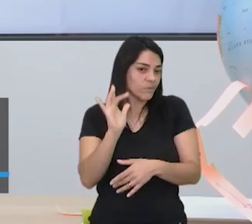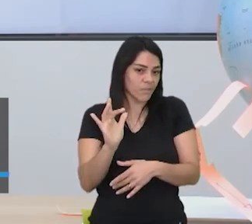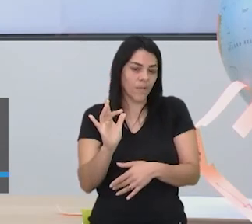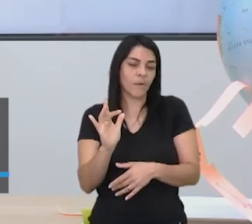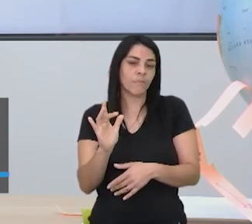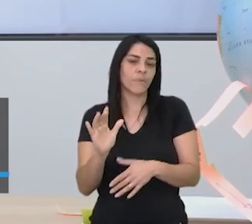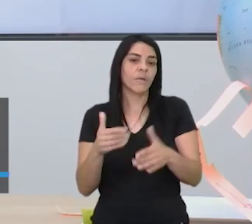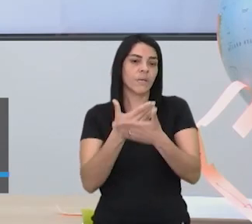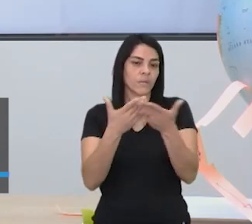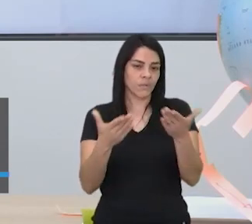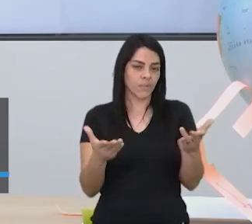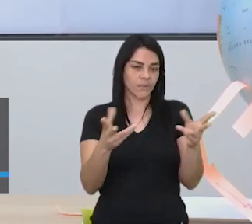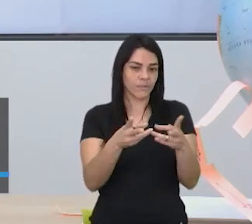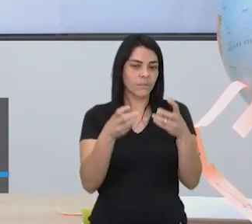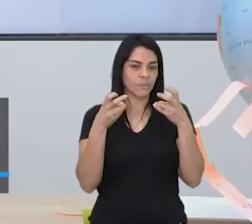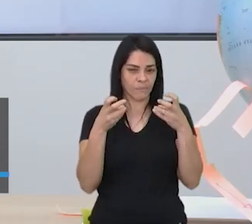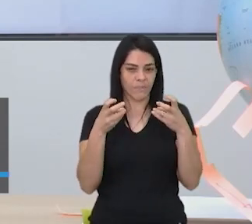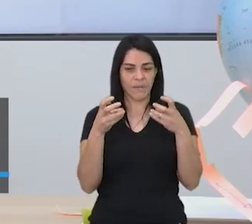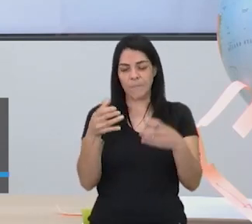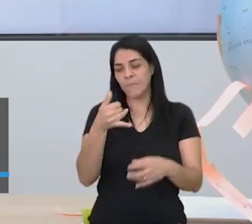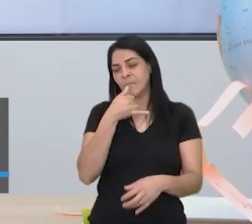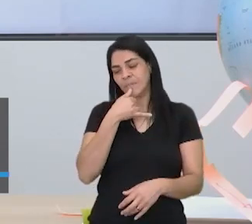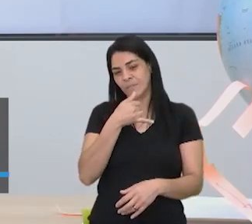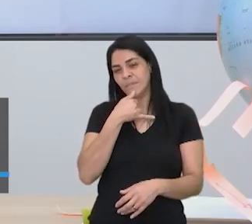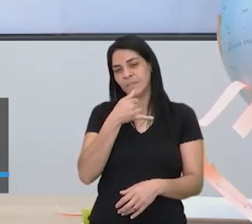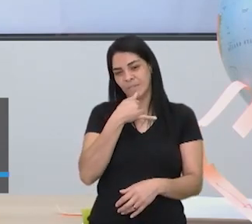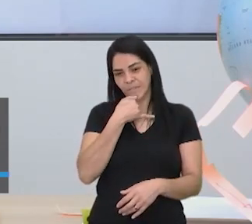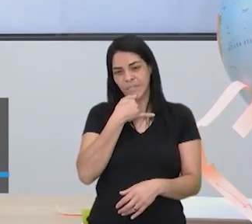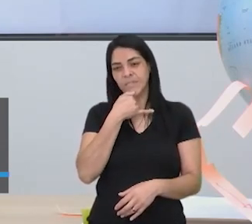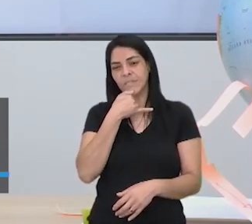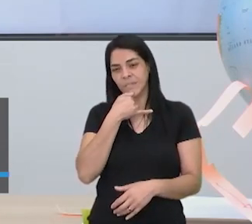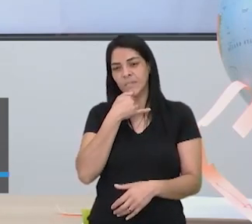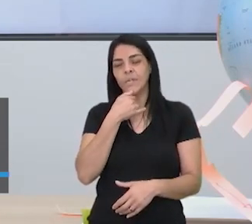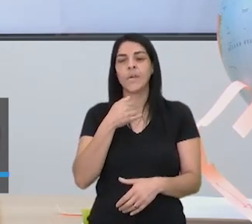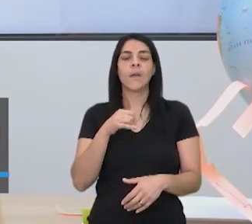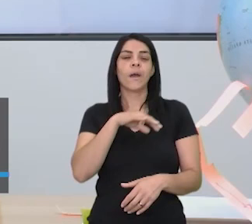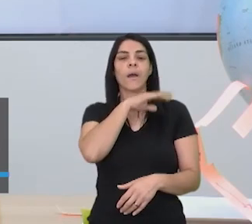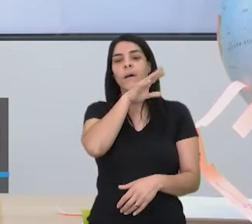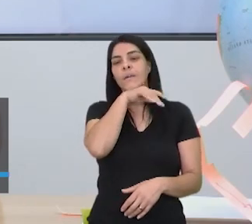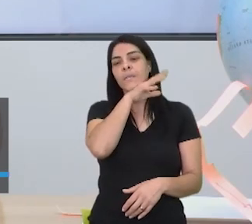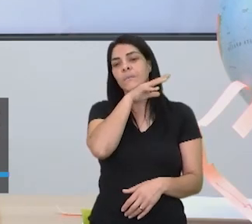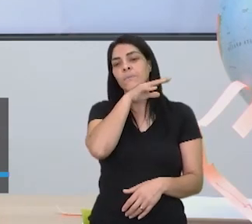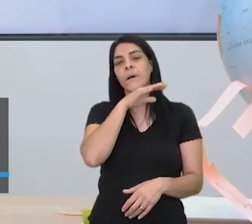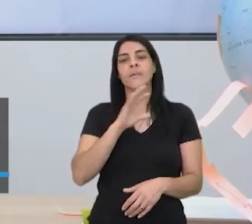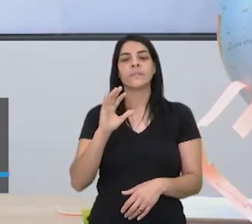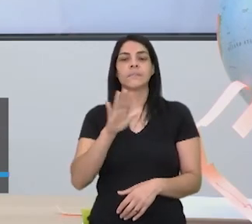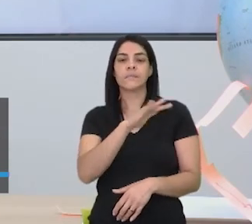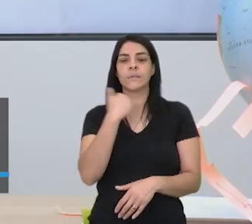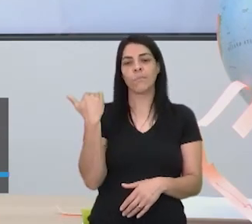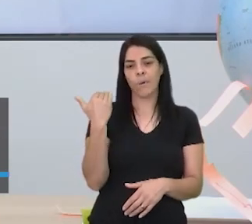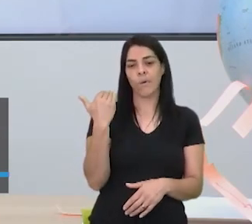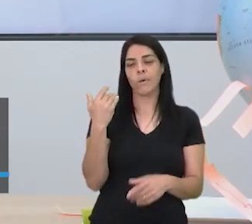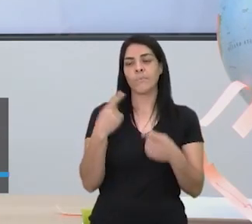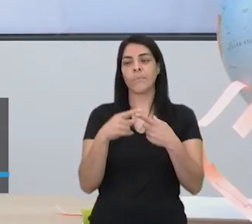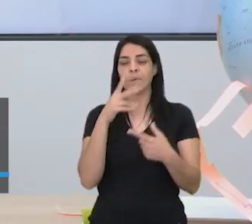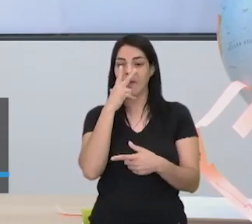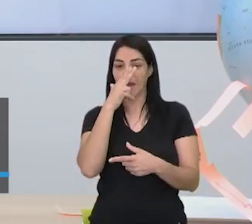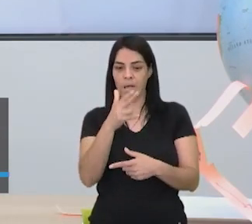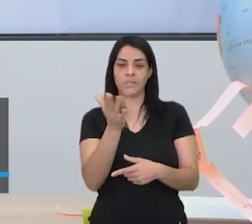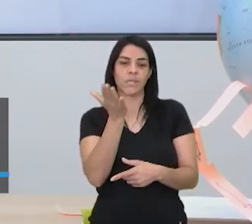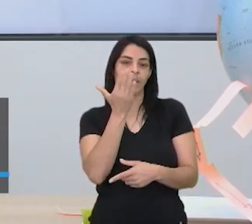vê aí situações muito tristes de animais que morrem porque acham que estão comendo comida e não é comida,